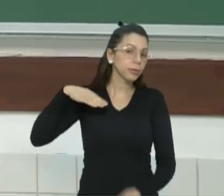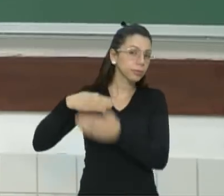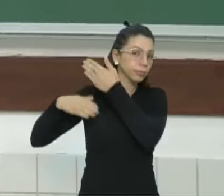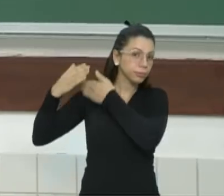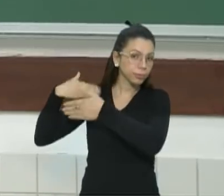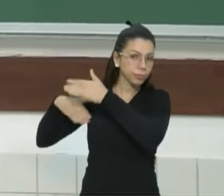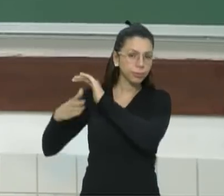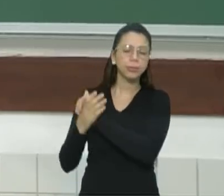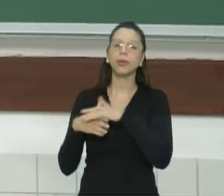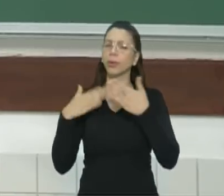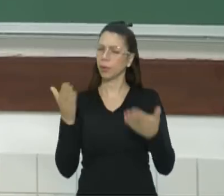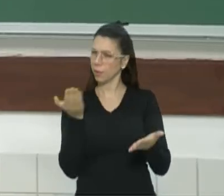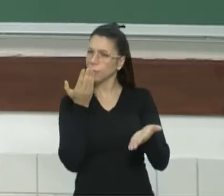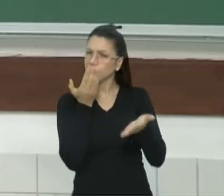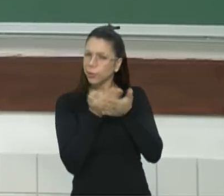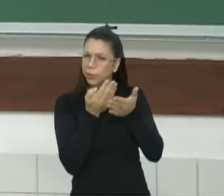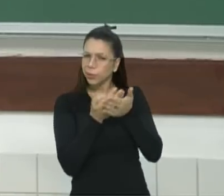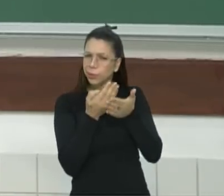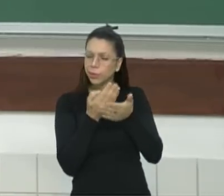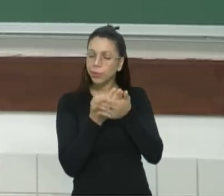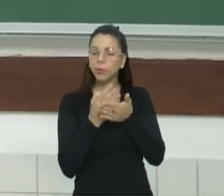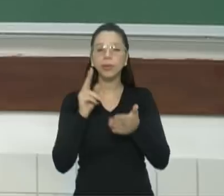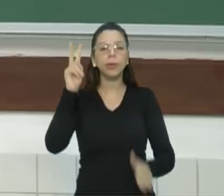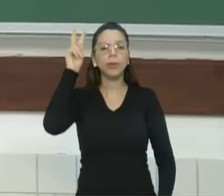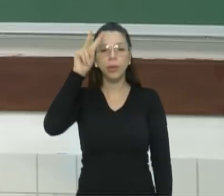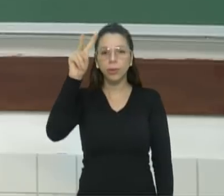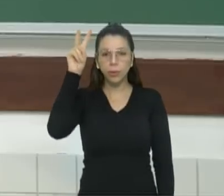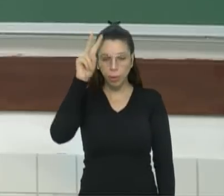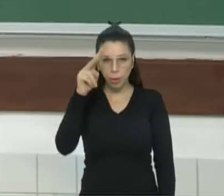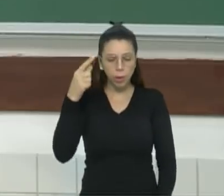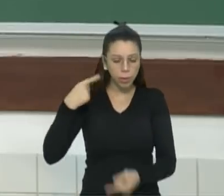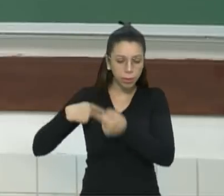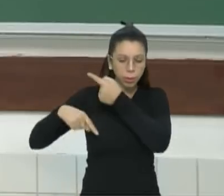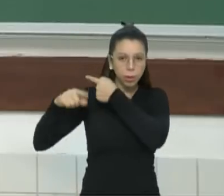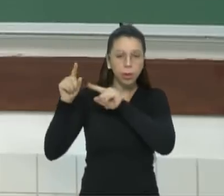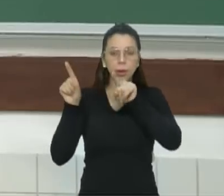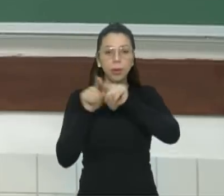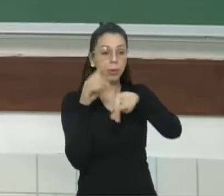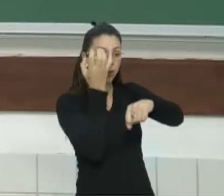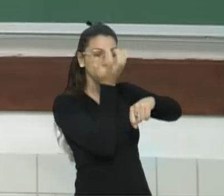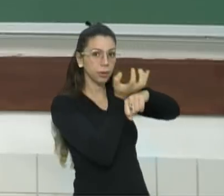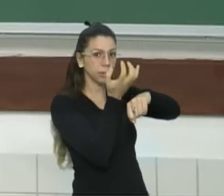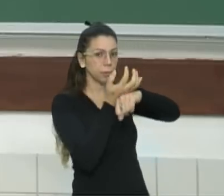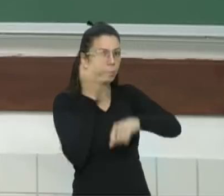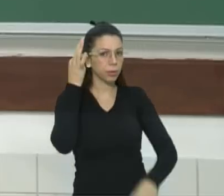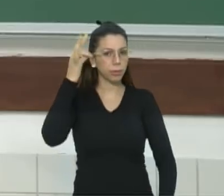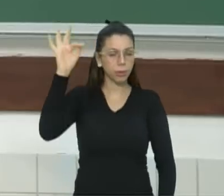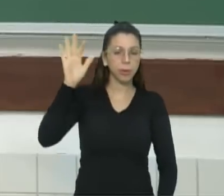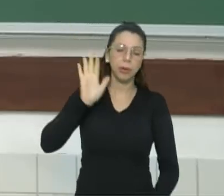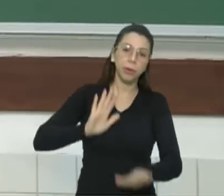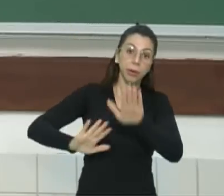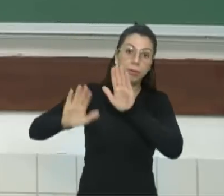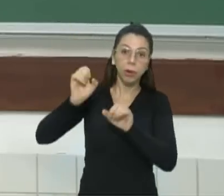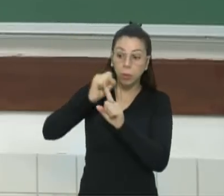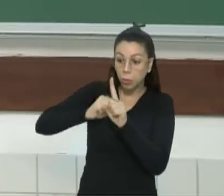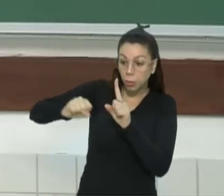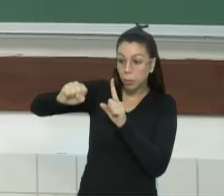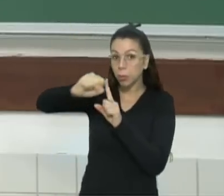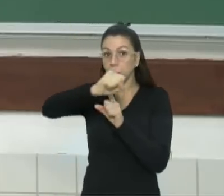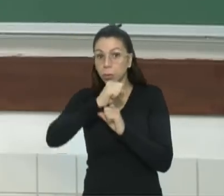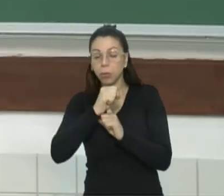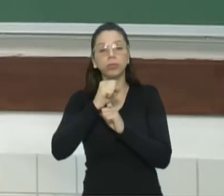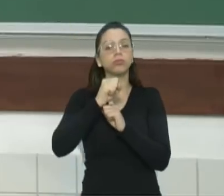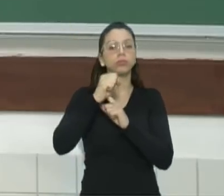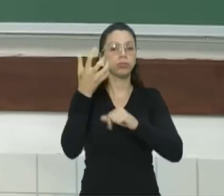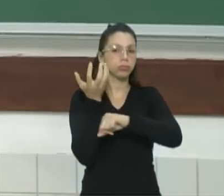já estudou isso, né? Já estudou em história, já deve ter visto em filosofia, talvez em sociologia. Você já viu isso